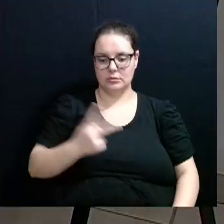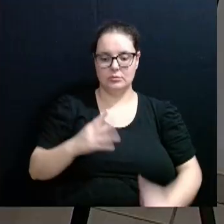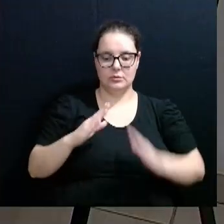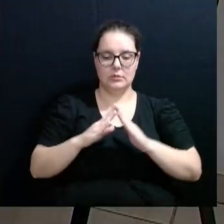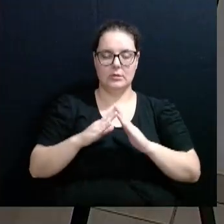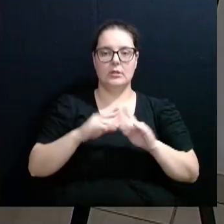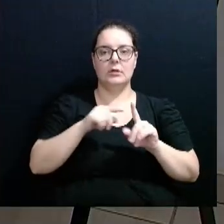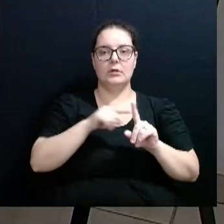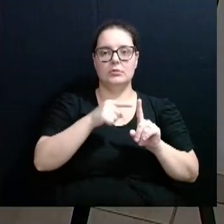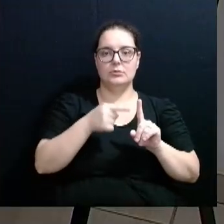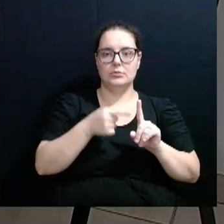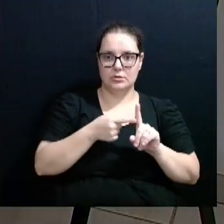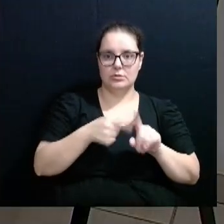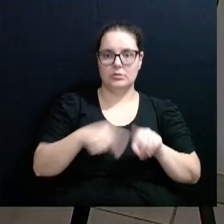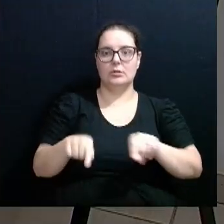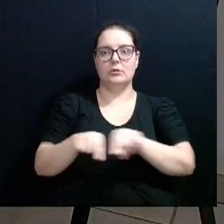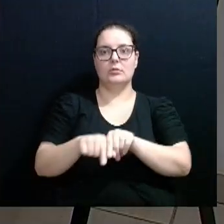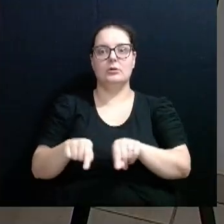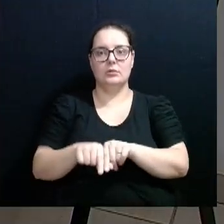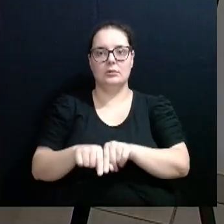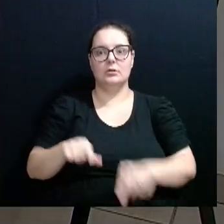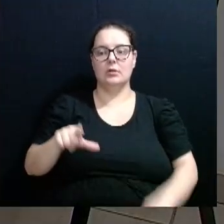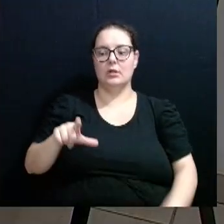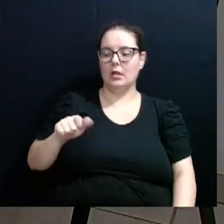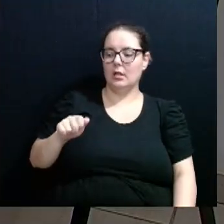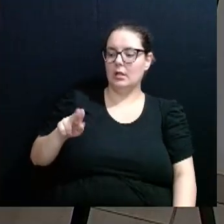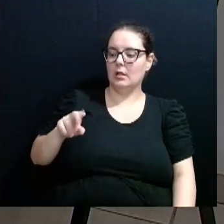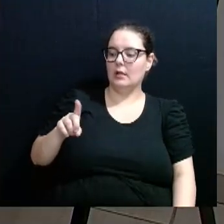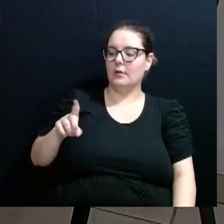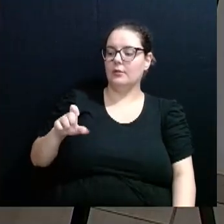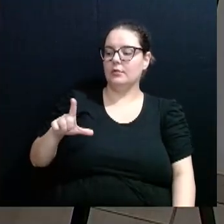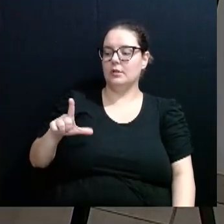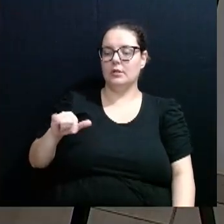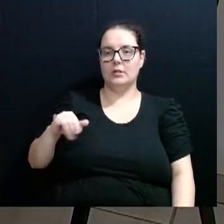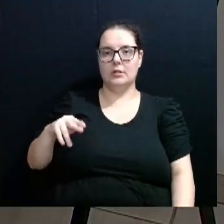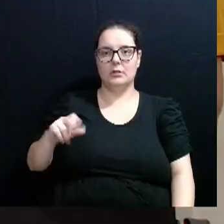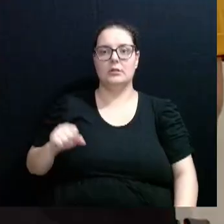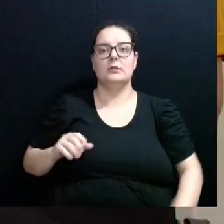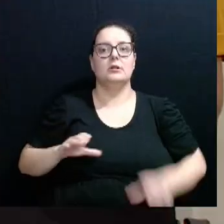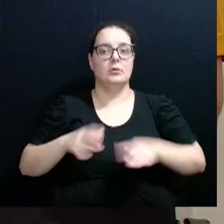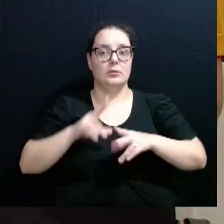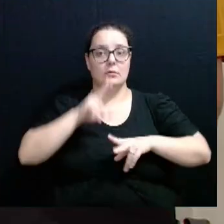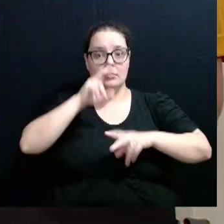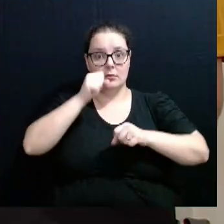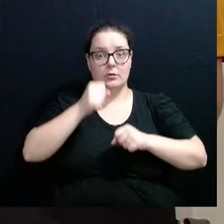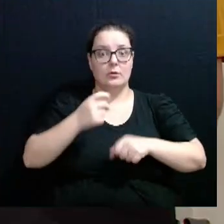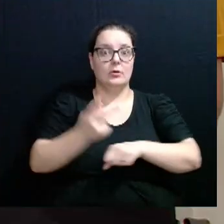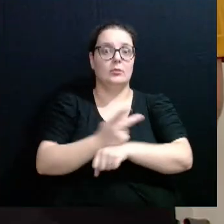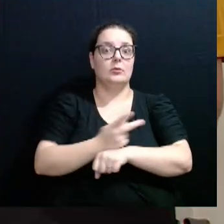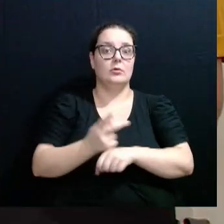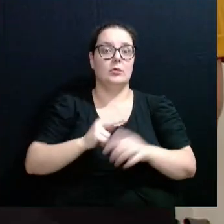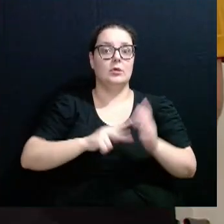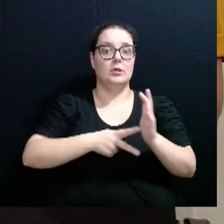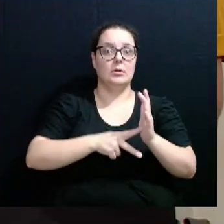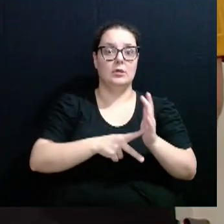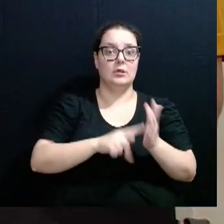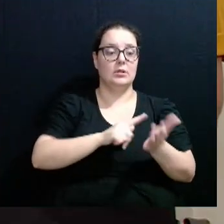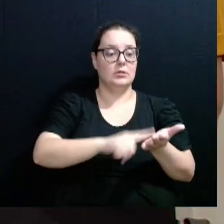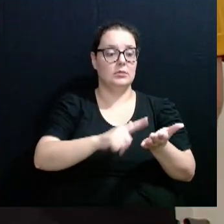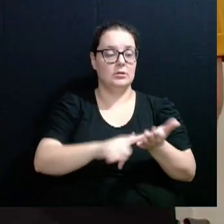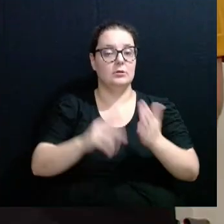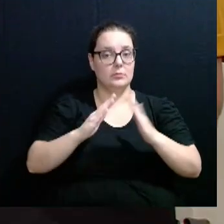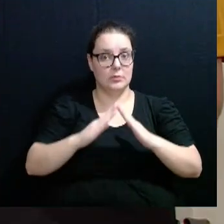Procuramos também as Laudelinas, que é um grupo muito forte aqui em Campinas. Procuramos o Sindicato das Empregadas Domésticas